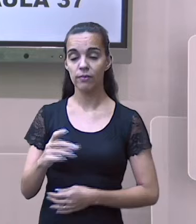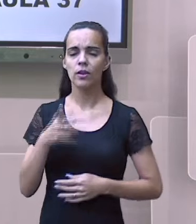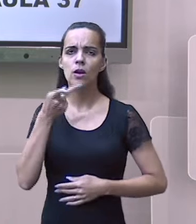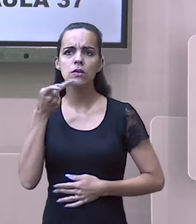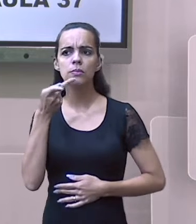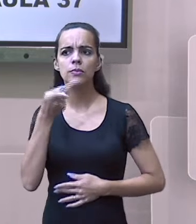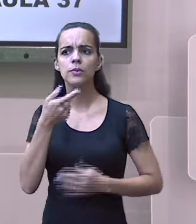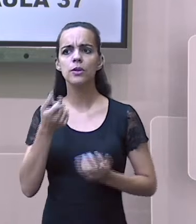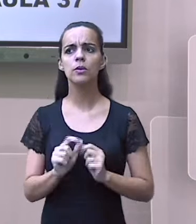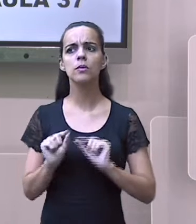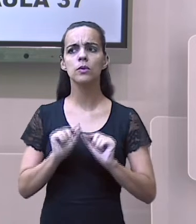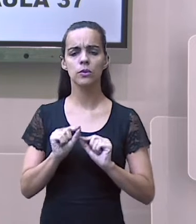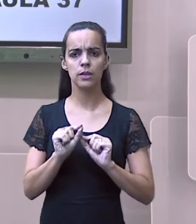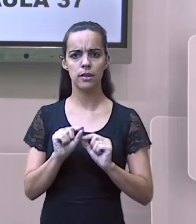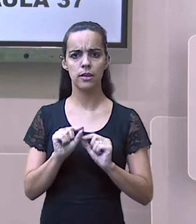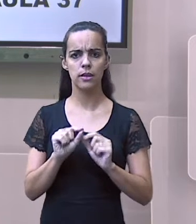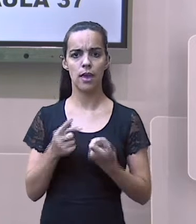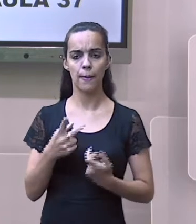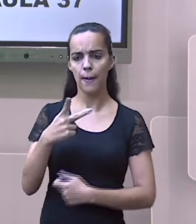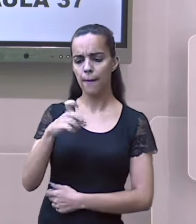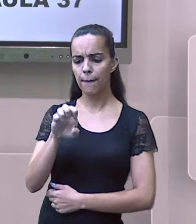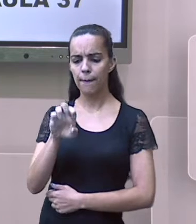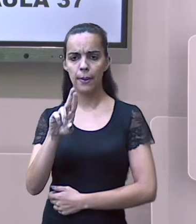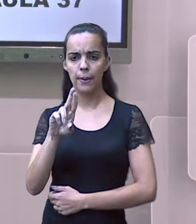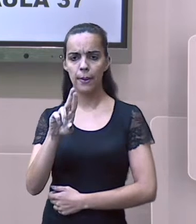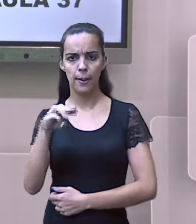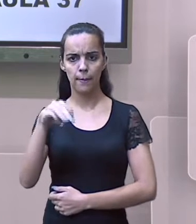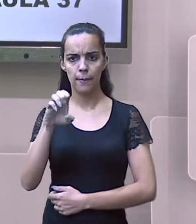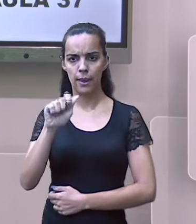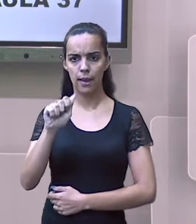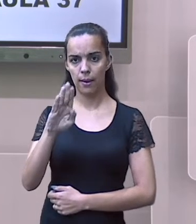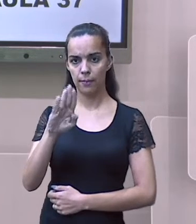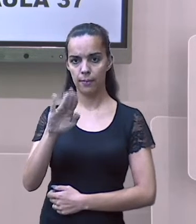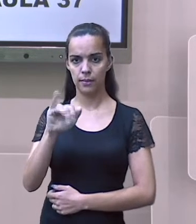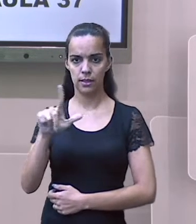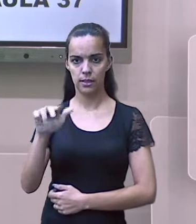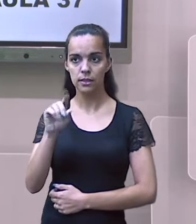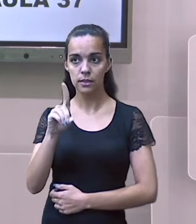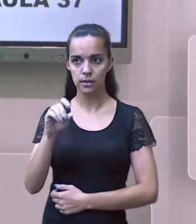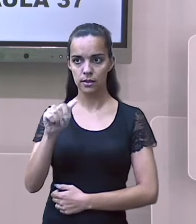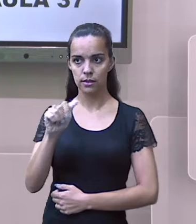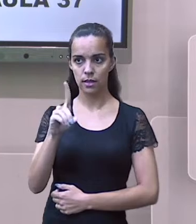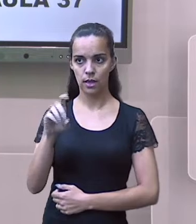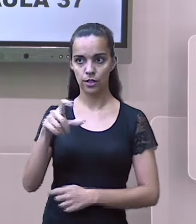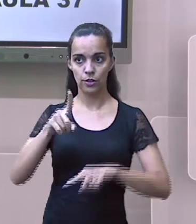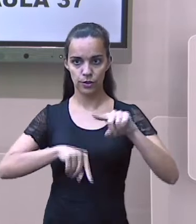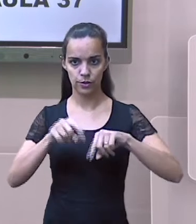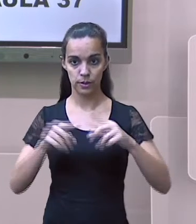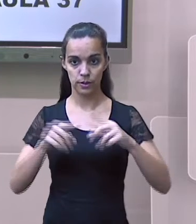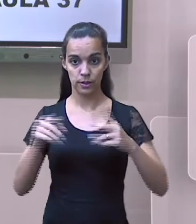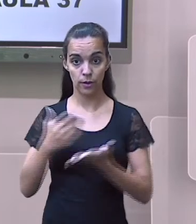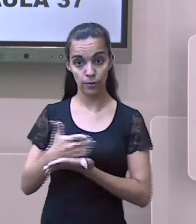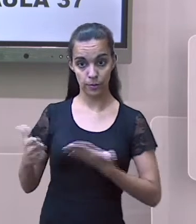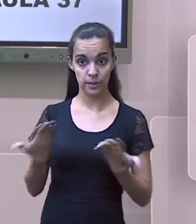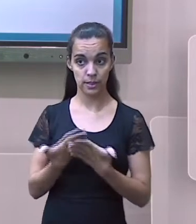vamos falar sobre permeabilidade dos materiais. Vamos para a nossa